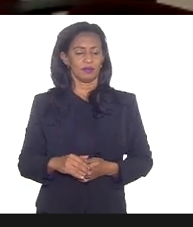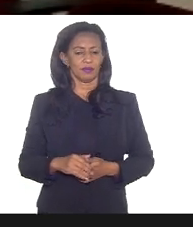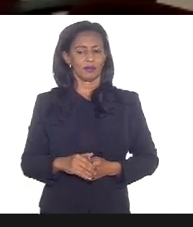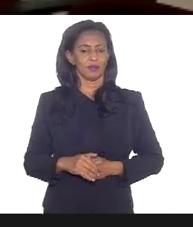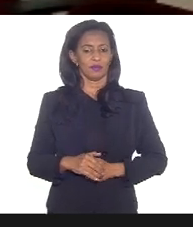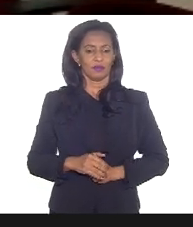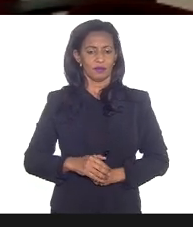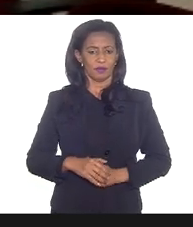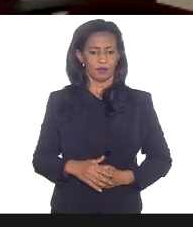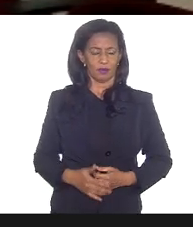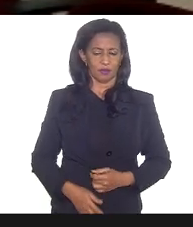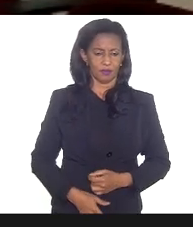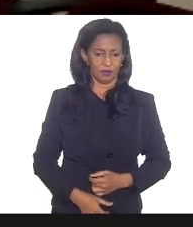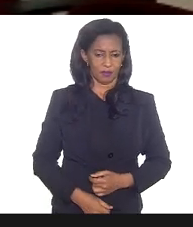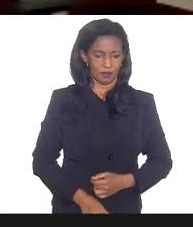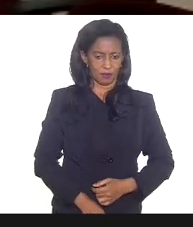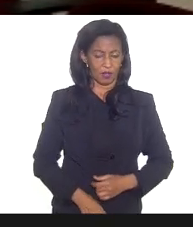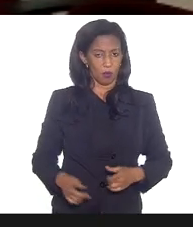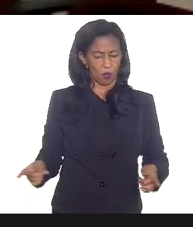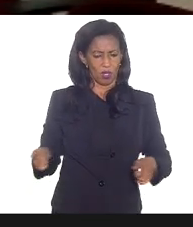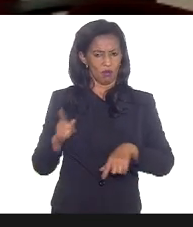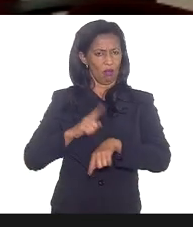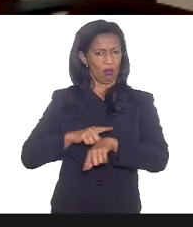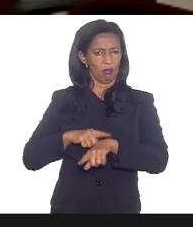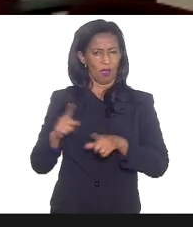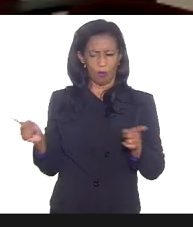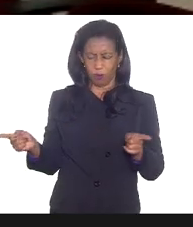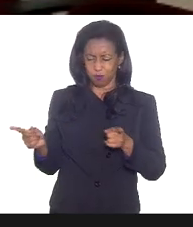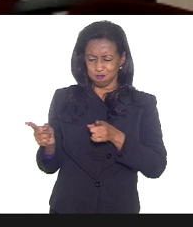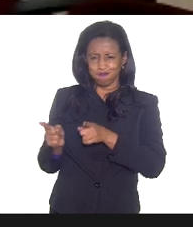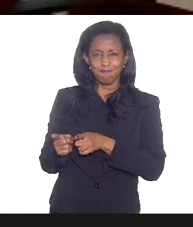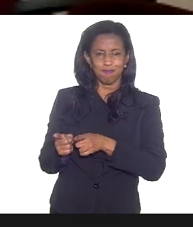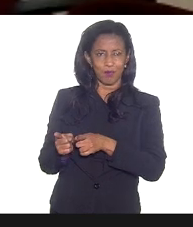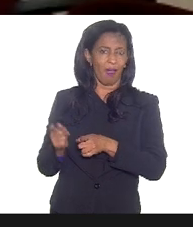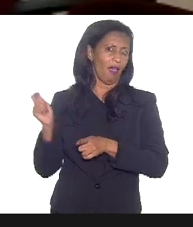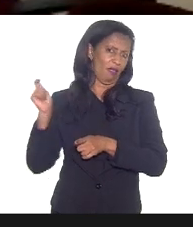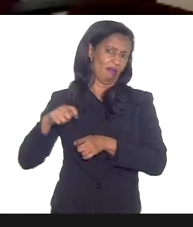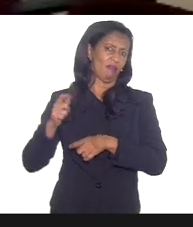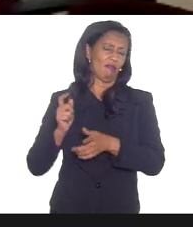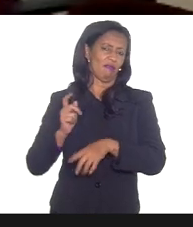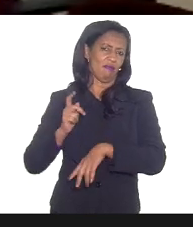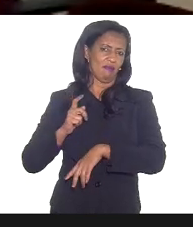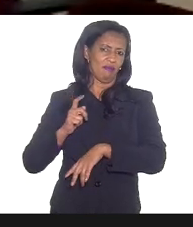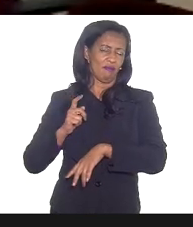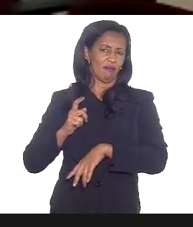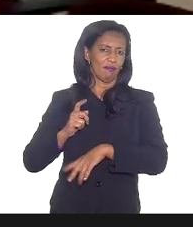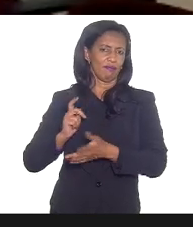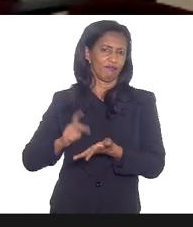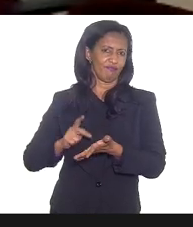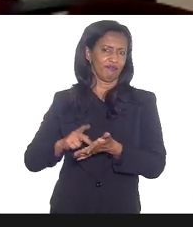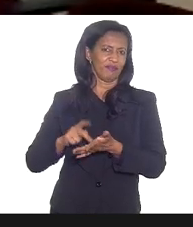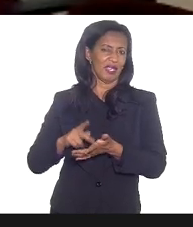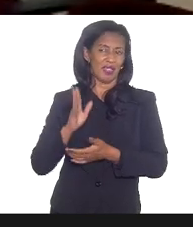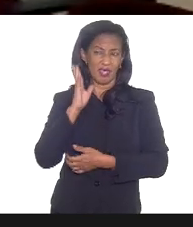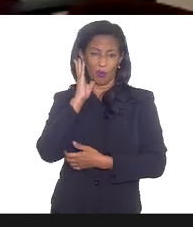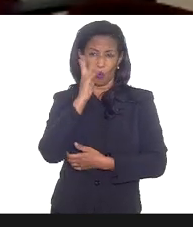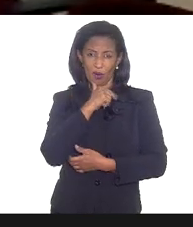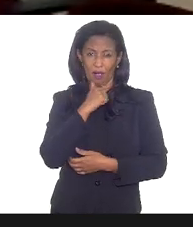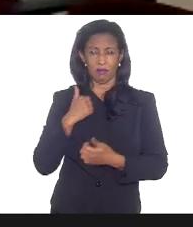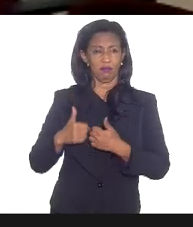explicou aqui até os fatos por esse prazo ser reduzido, por esse tempo ter demorado tanto para começar,